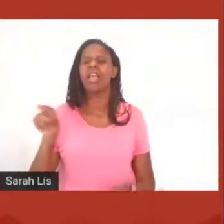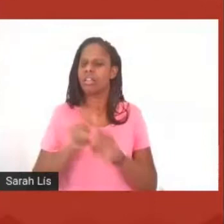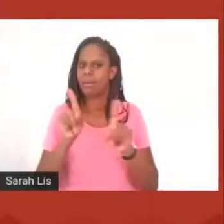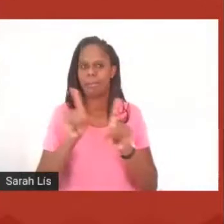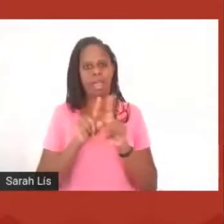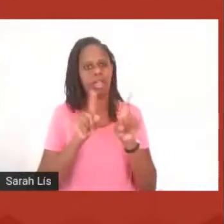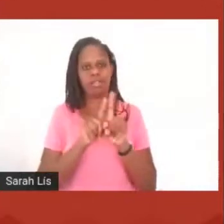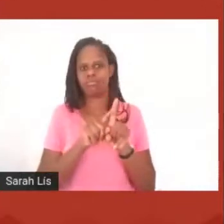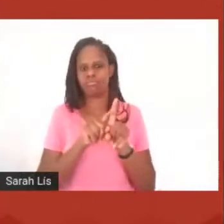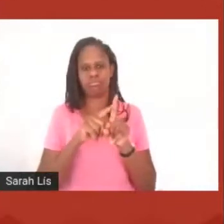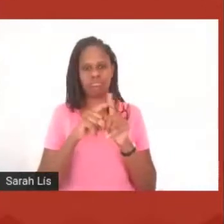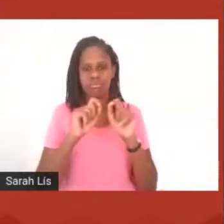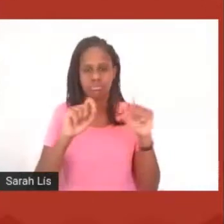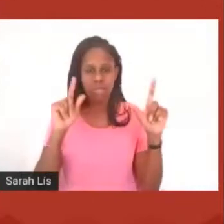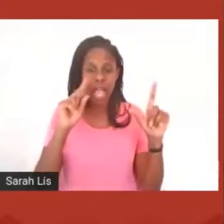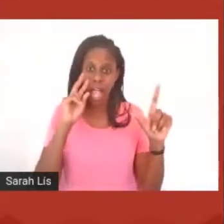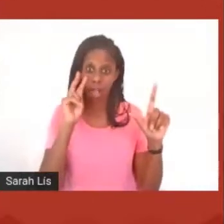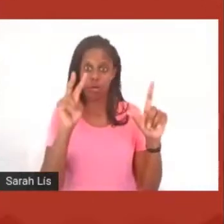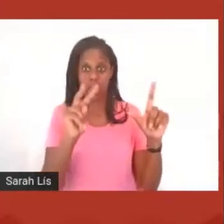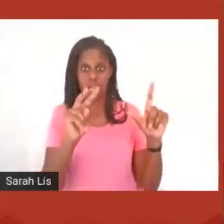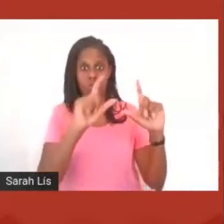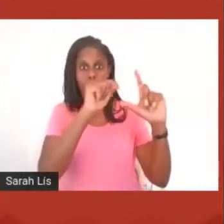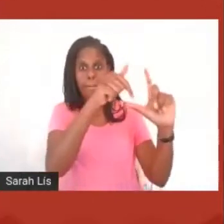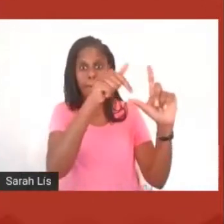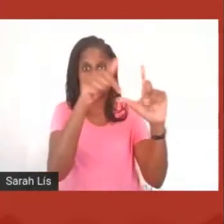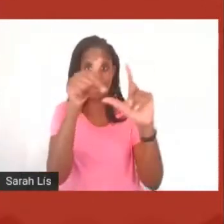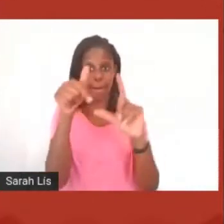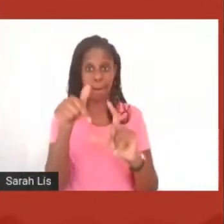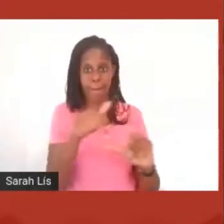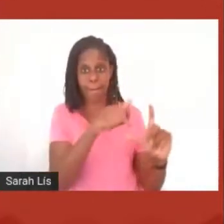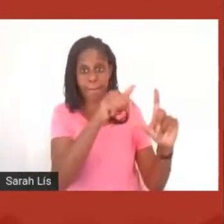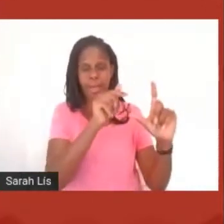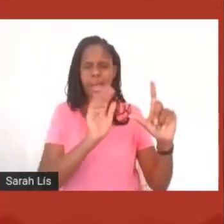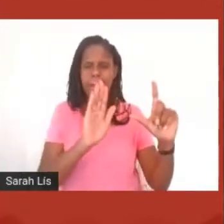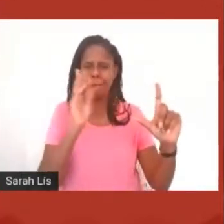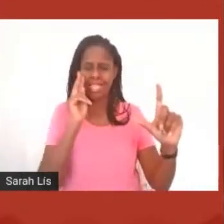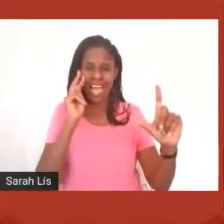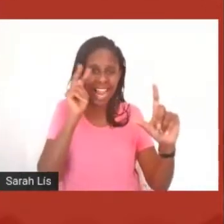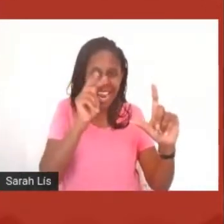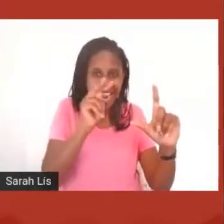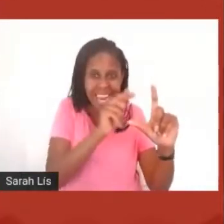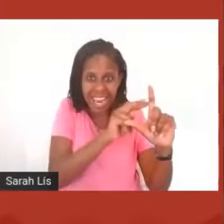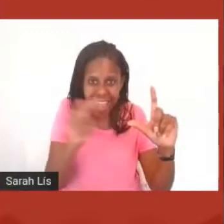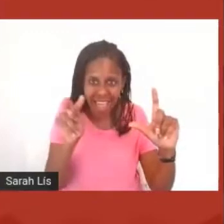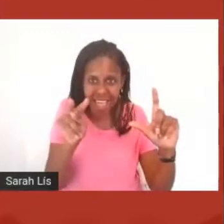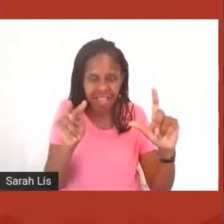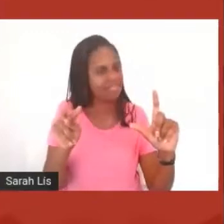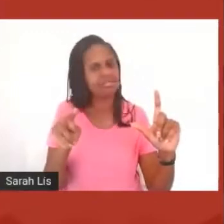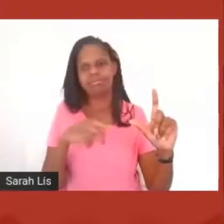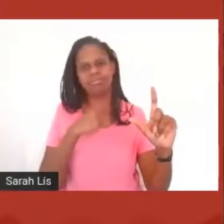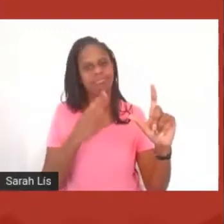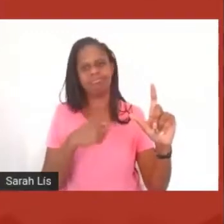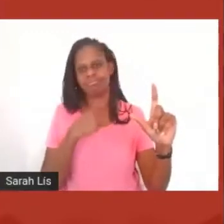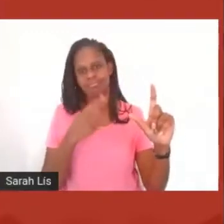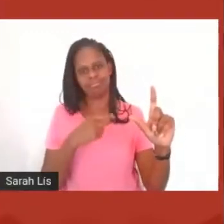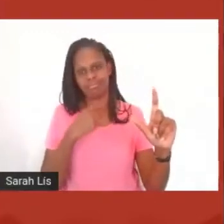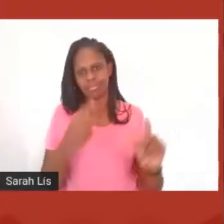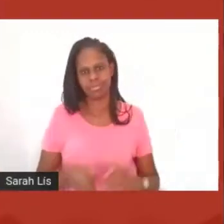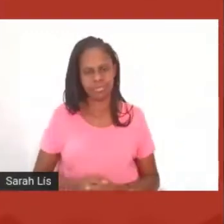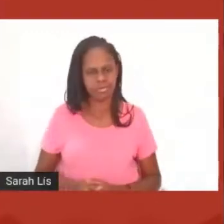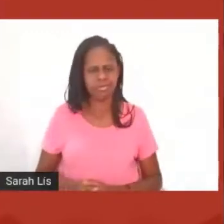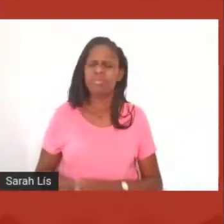eu não consigo ler. Eu vejo que tem os post-it, mas eu não estou conseguindo ler. É, mas vocês não